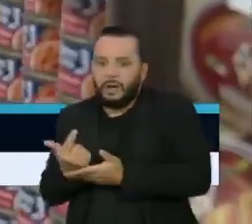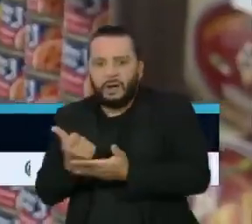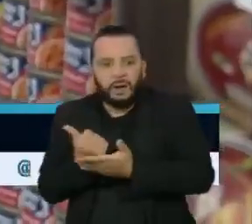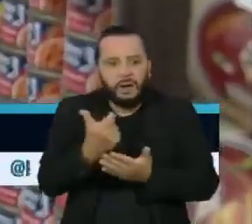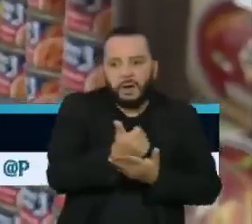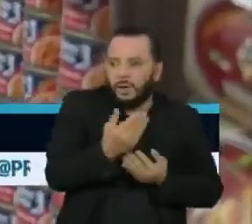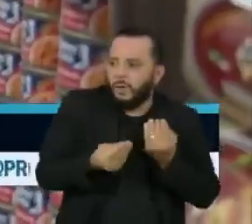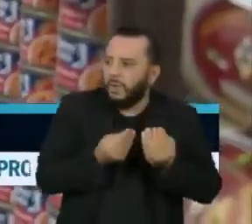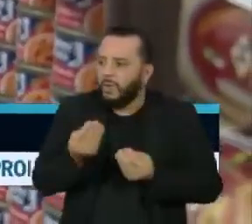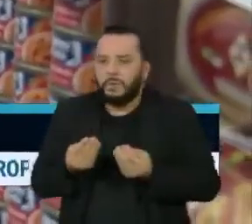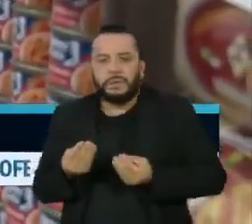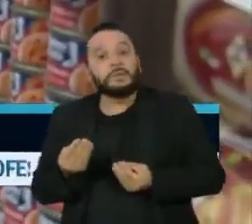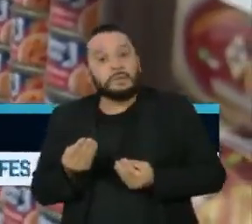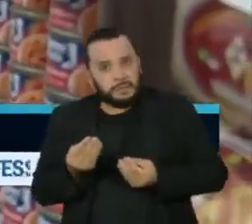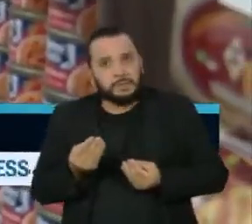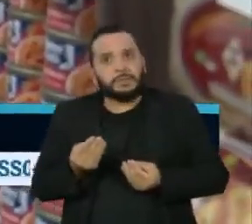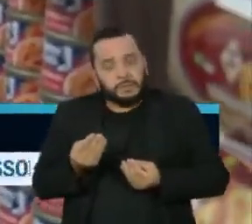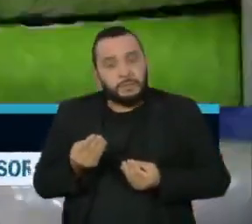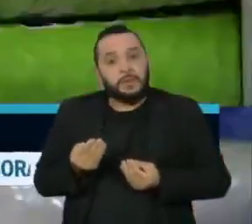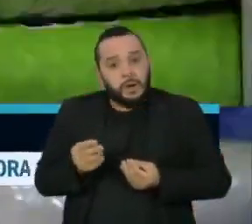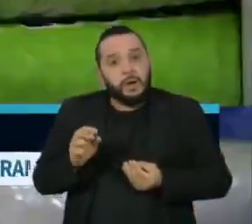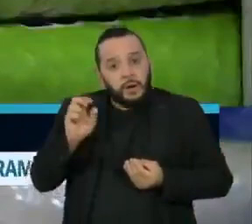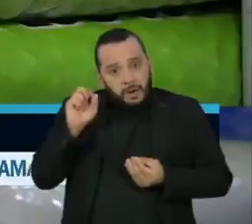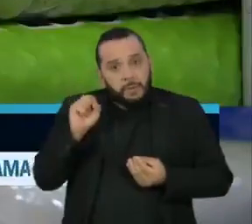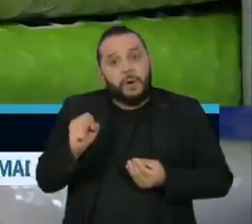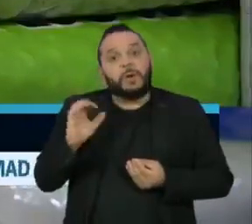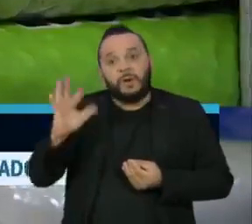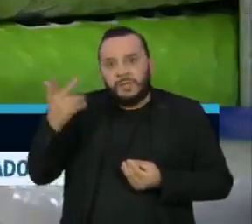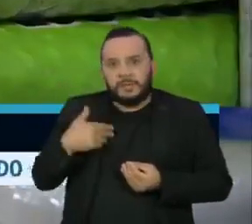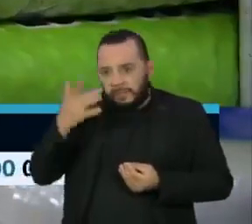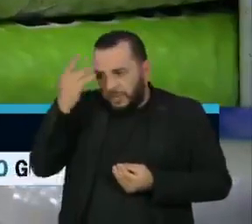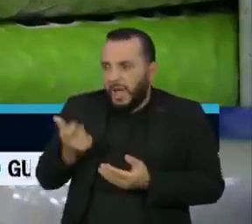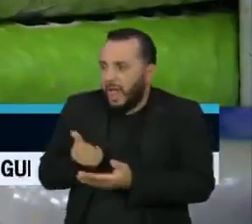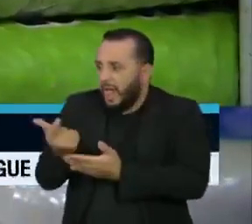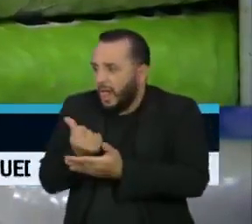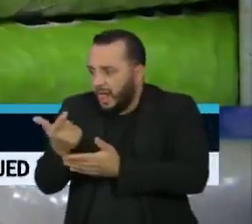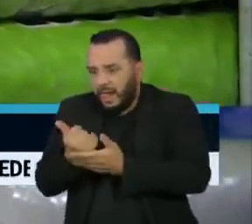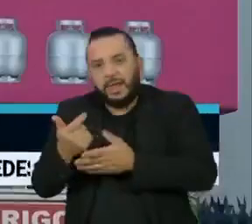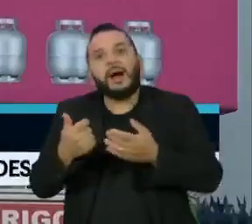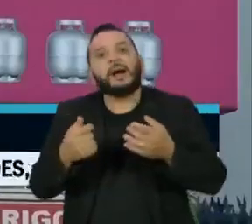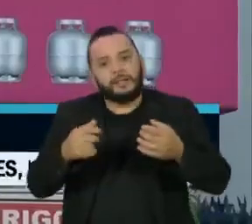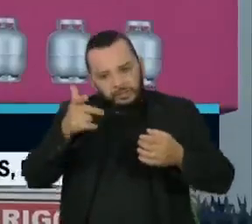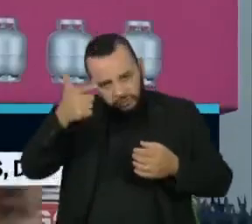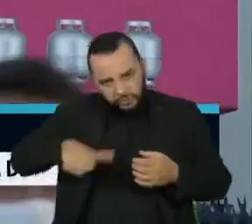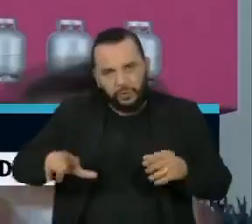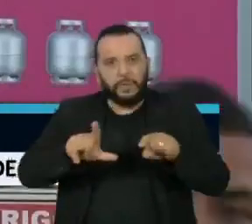Só que tem o risco de isso realimentar a inflação e você precisar de novos reajustes e aí